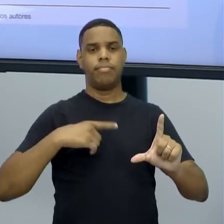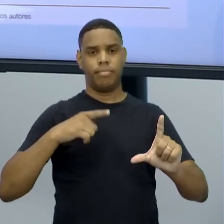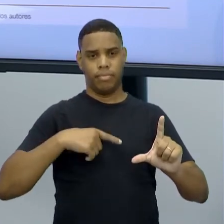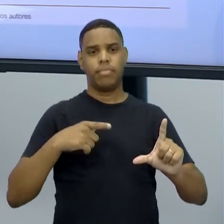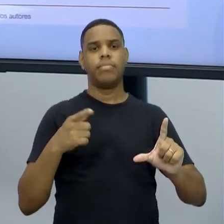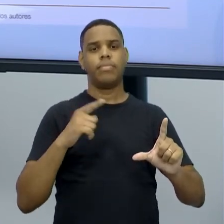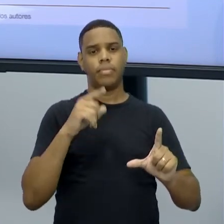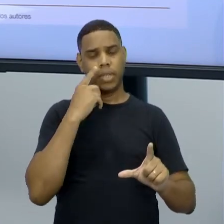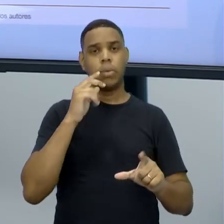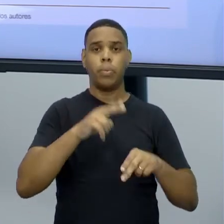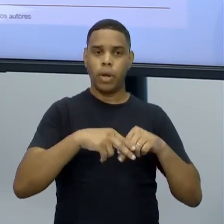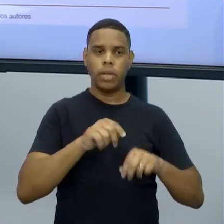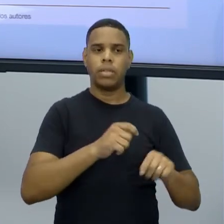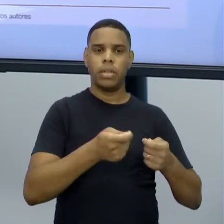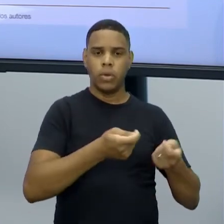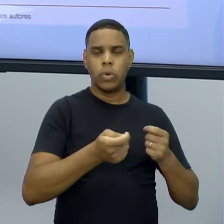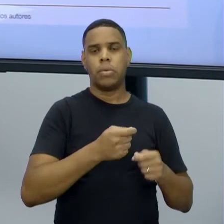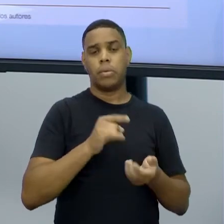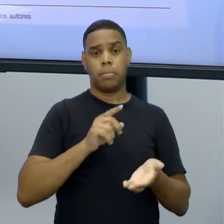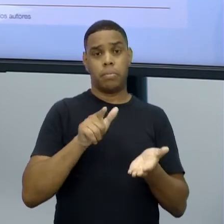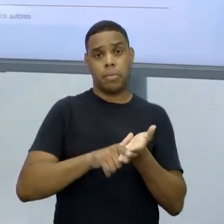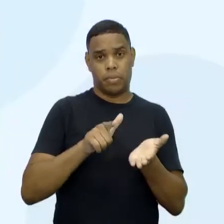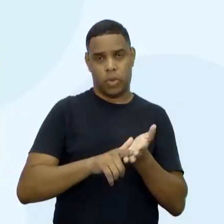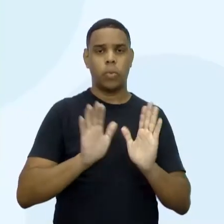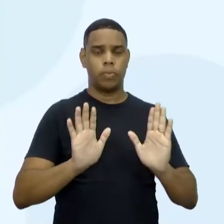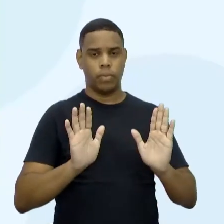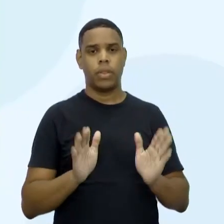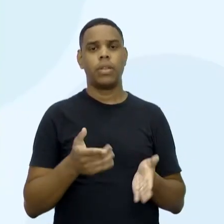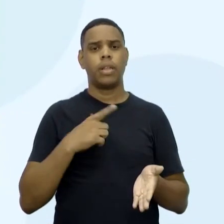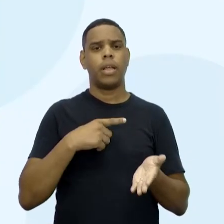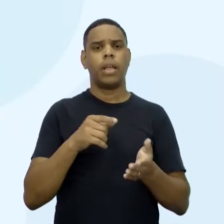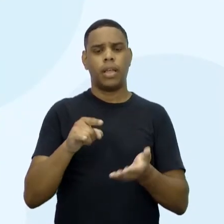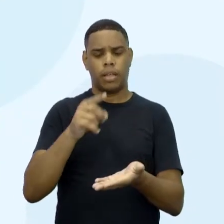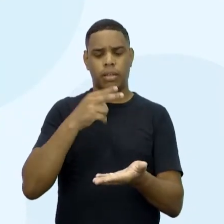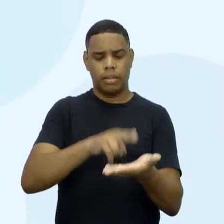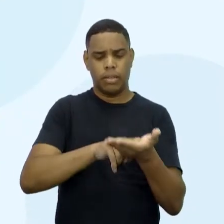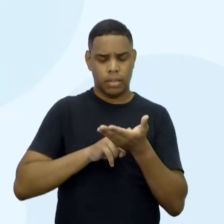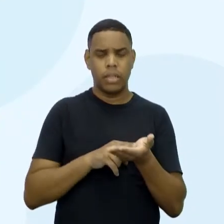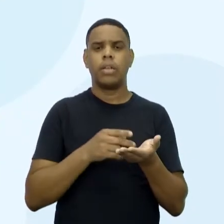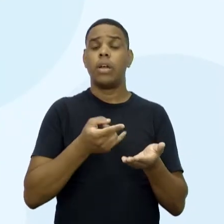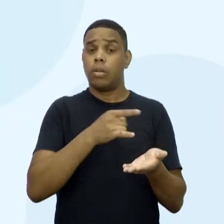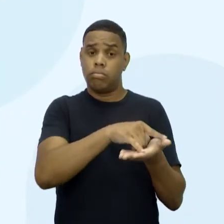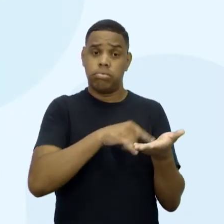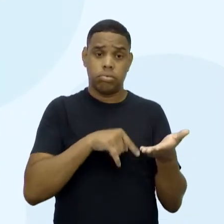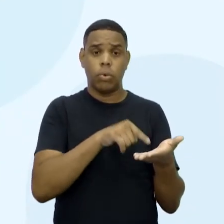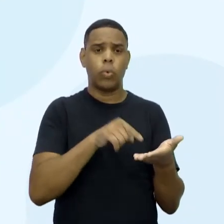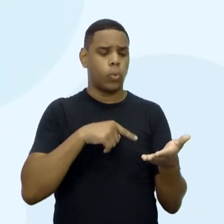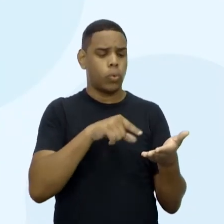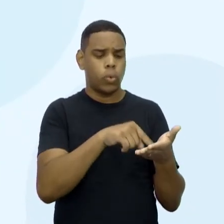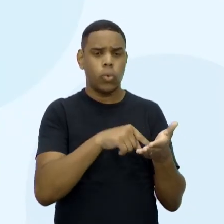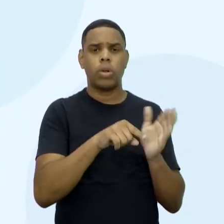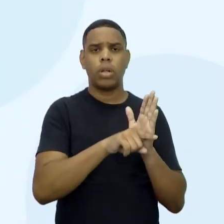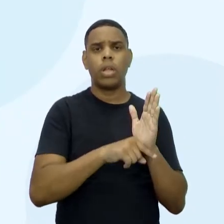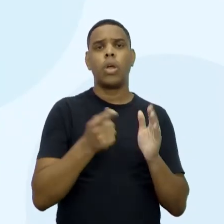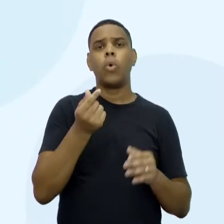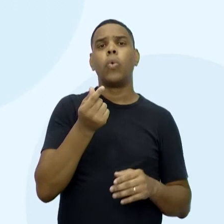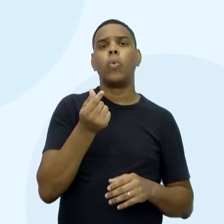aí do papel. Chegou um boleto, então a gente tem que pagar. O que a gente tem que ler primeiro? As instruções e o